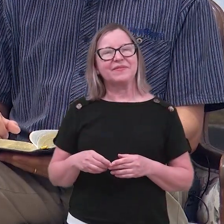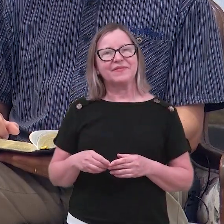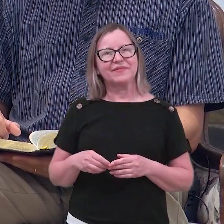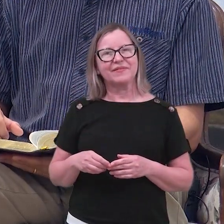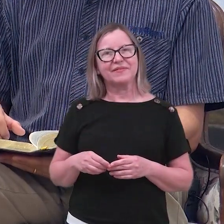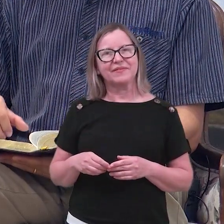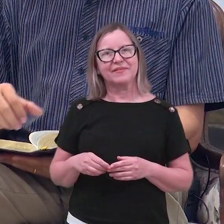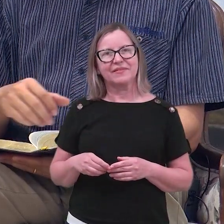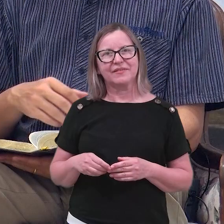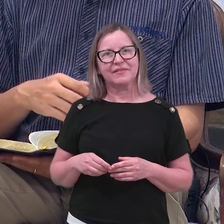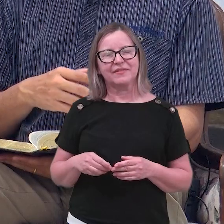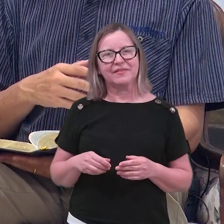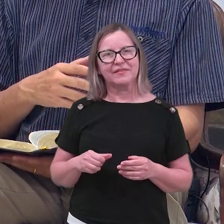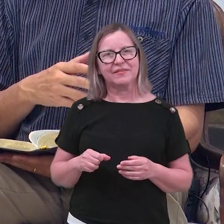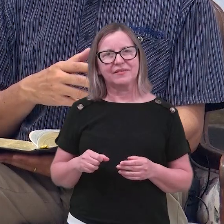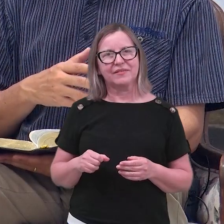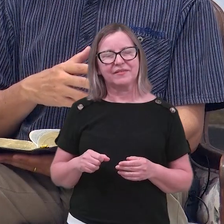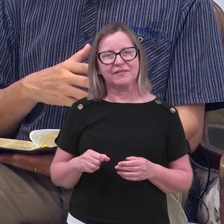partir